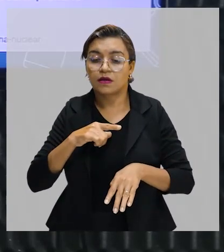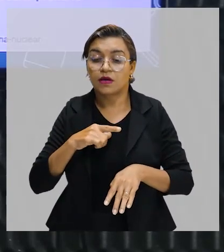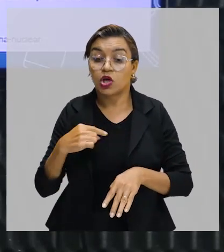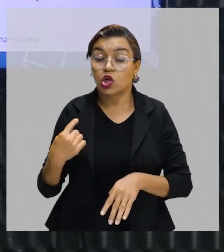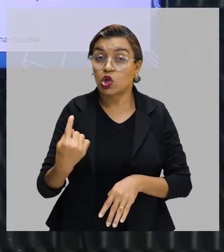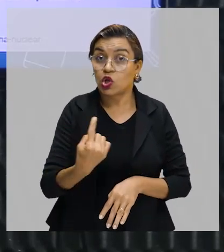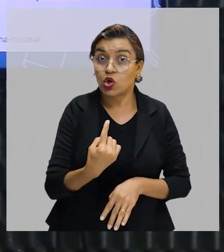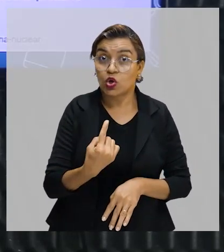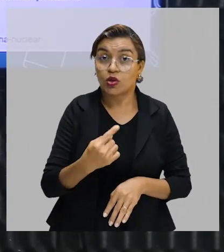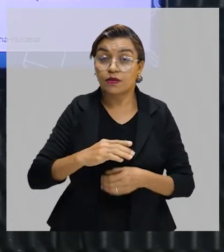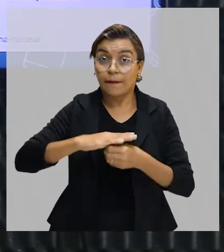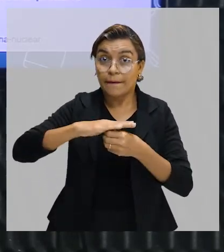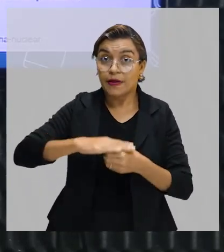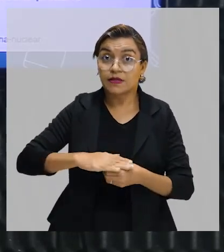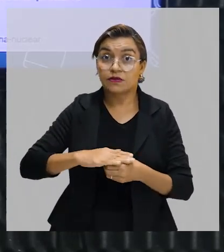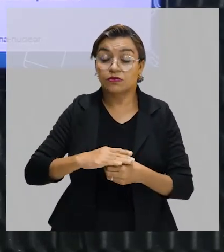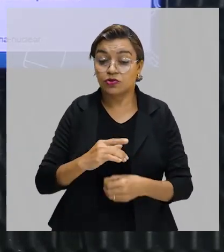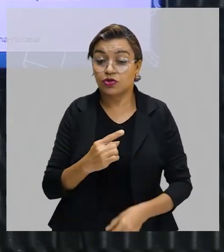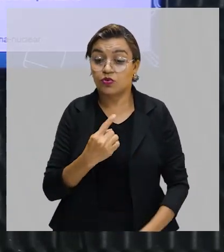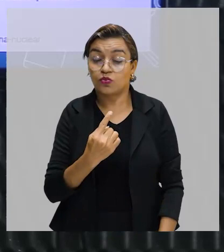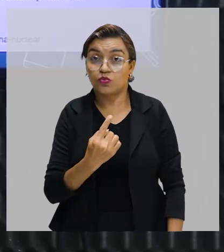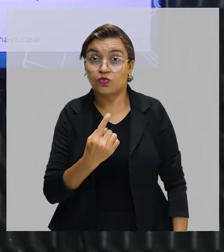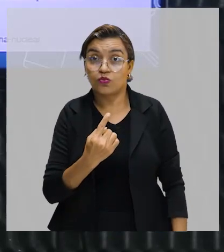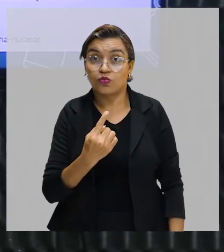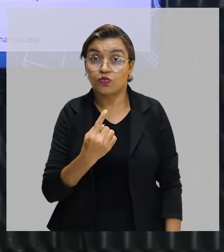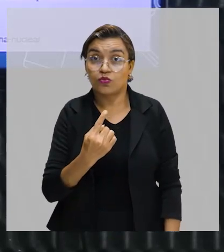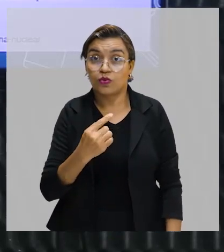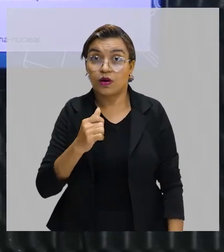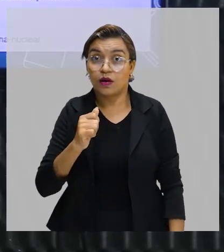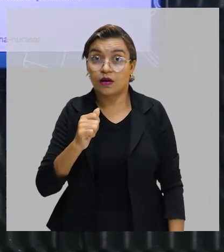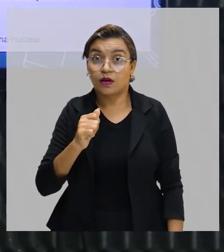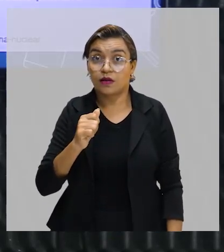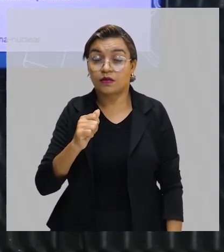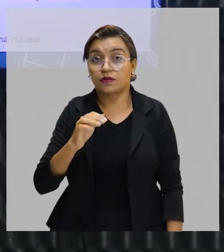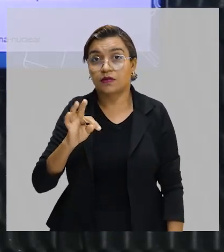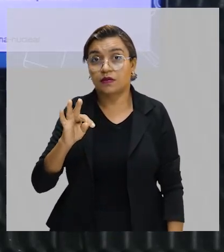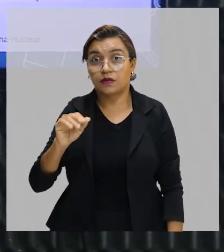Ok? Lá é 157 atms, ou seja, uma pressão muito grande.